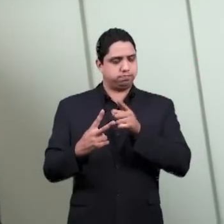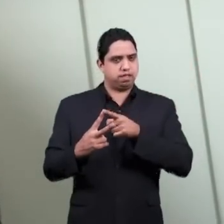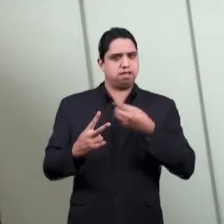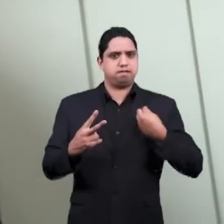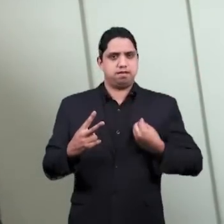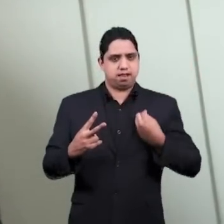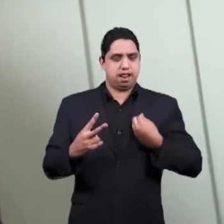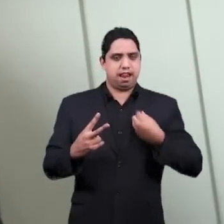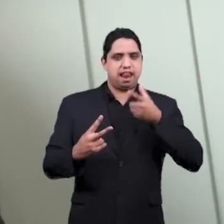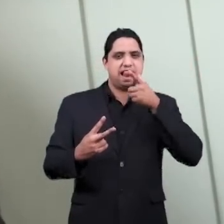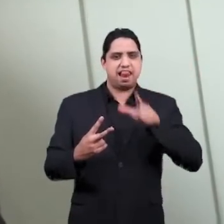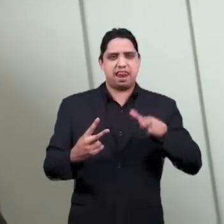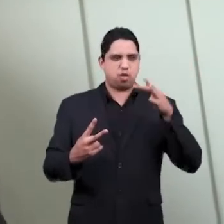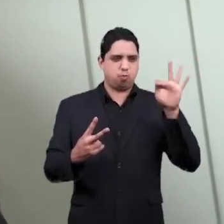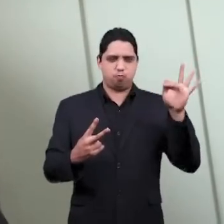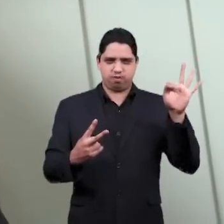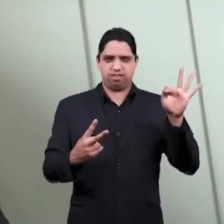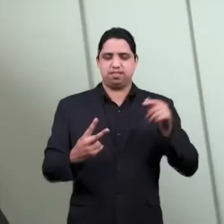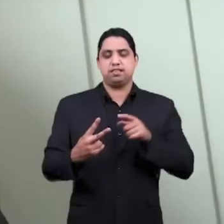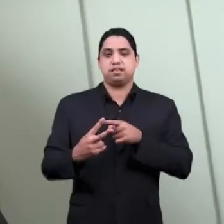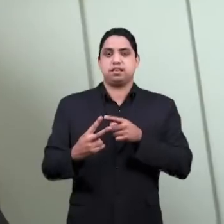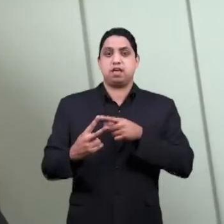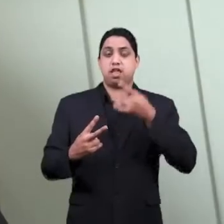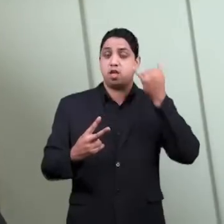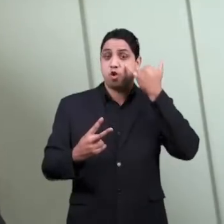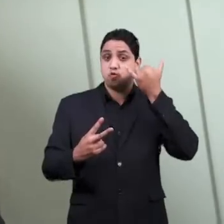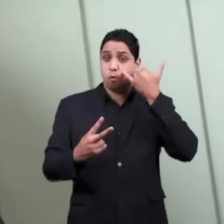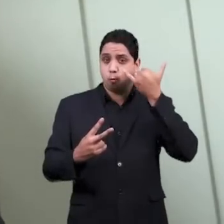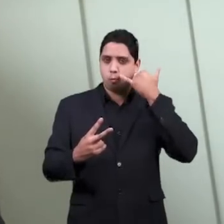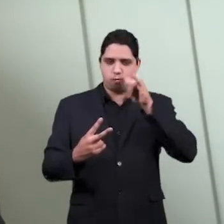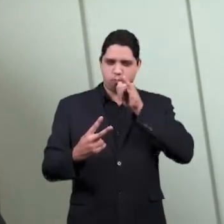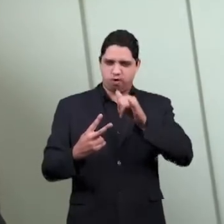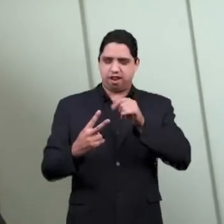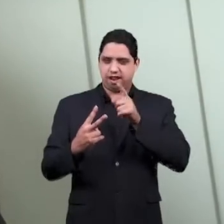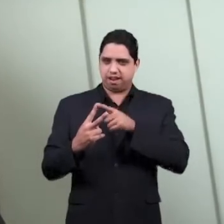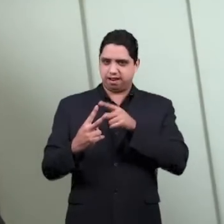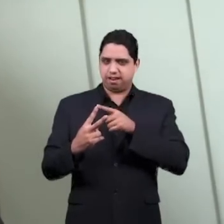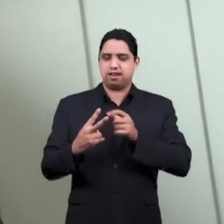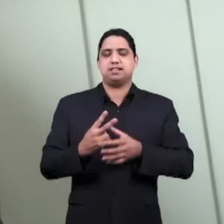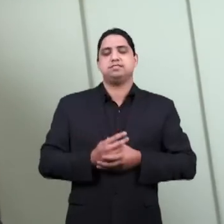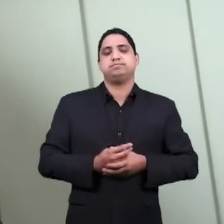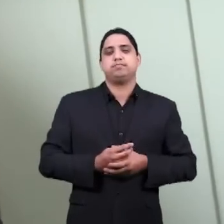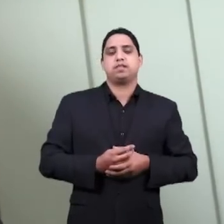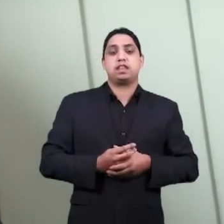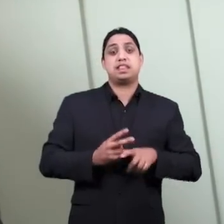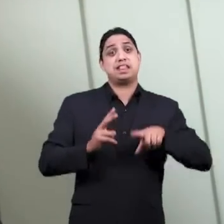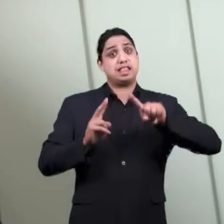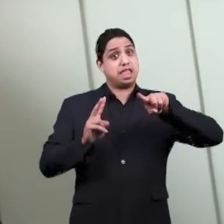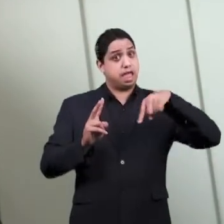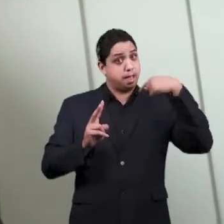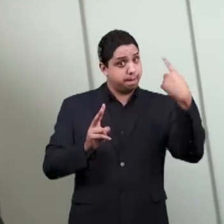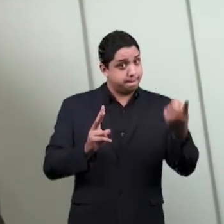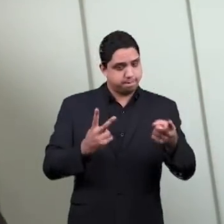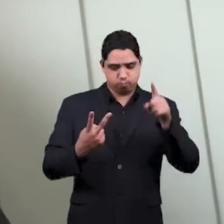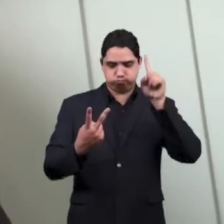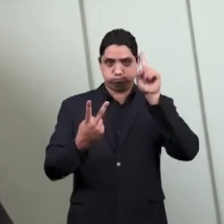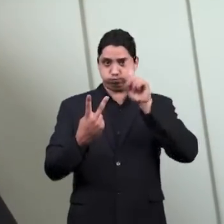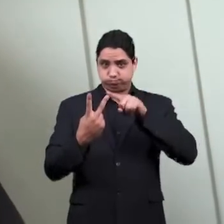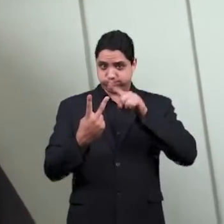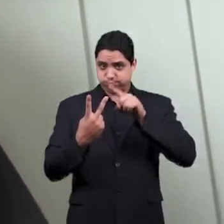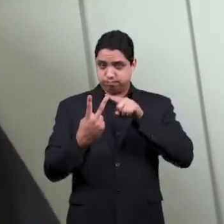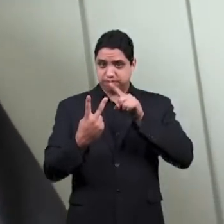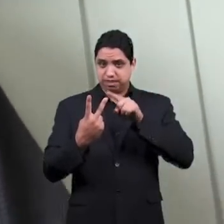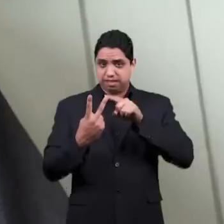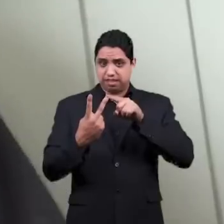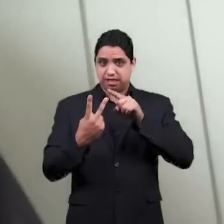participar ali em língua francesa, dando uma informação a respeito dessa primeira pergunta. E logo em seguida, nós iremos